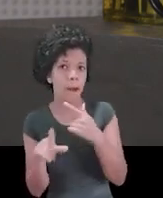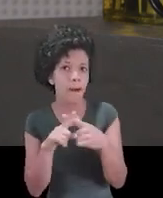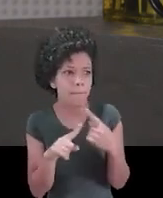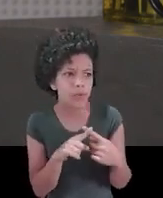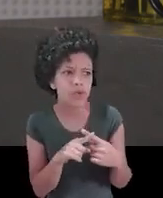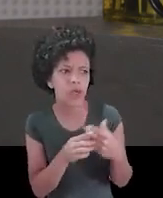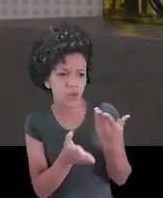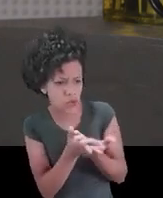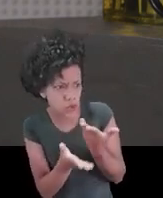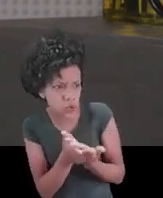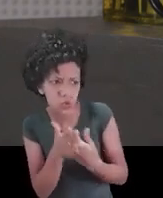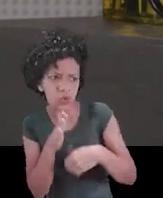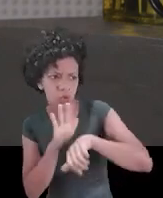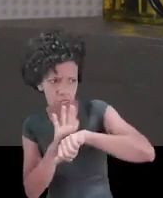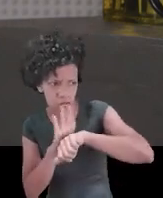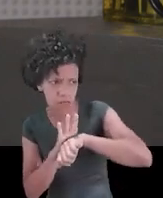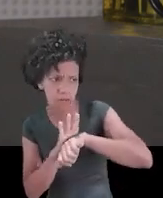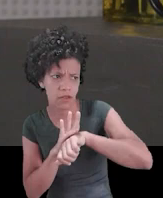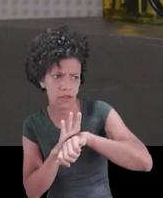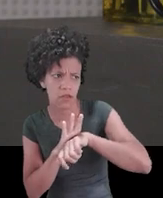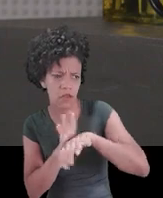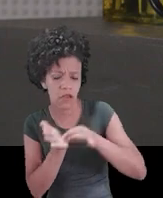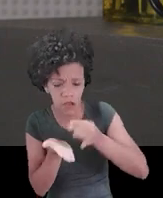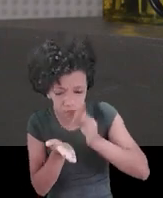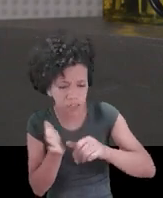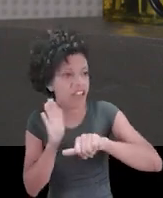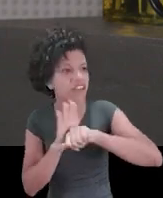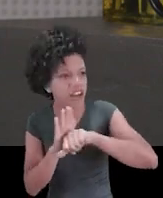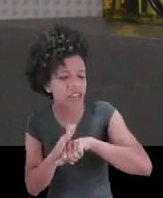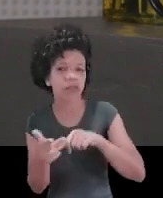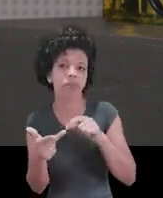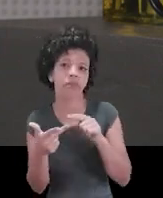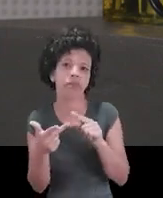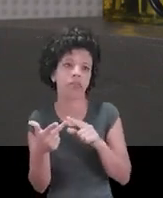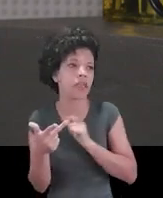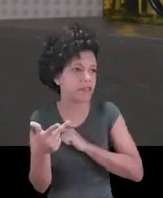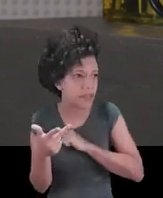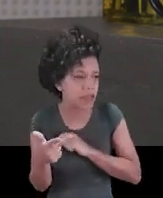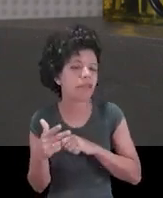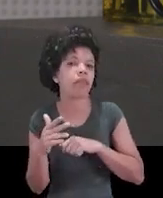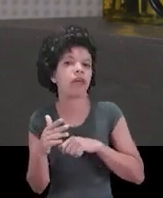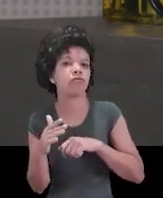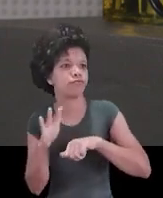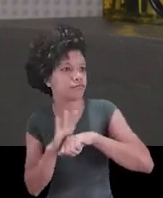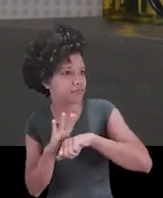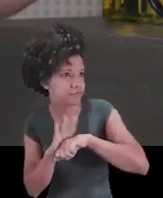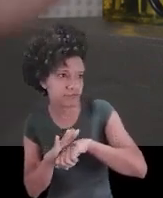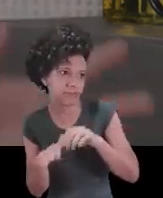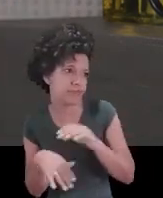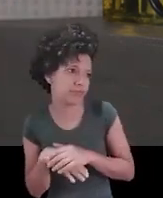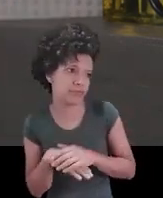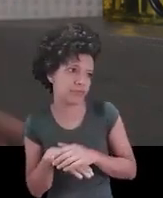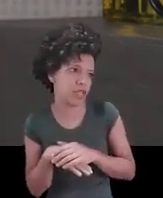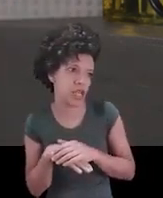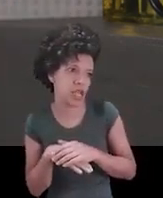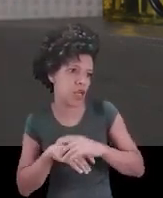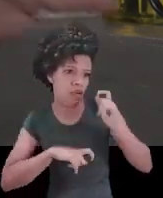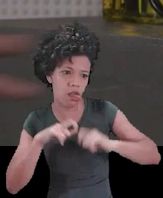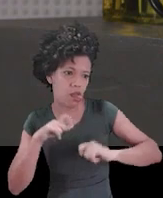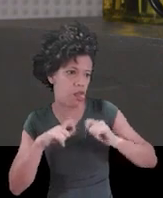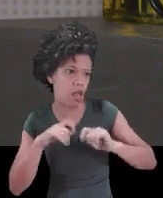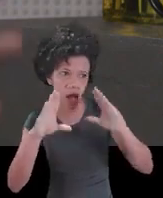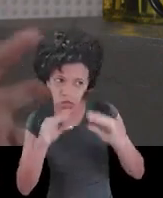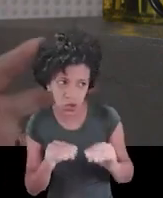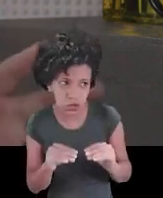eu eu estudo crime e eu tomo café crime sacanagem na hora do almoço e a noite